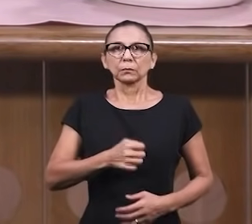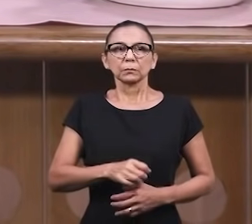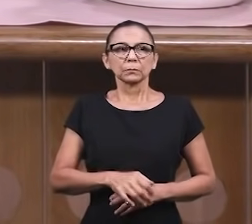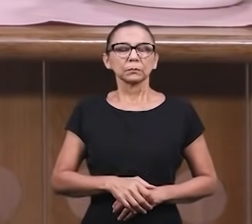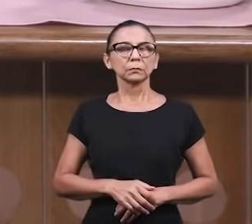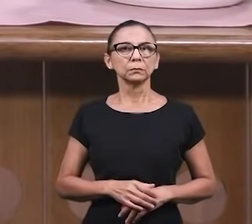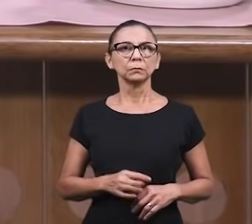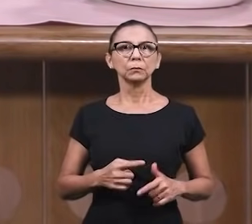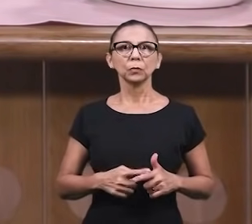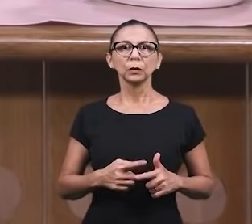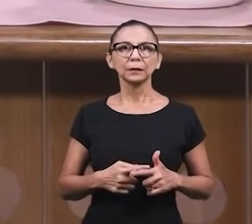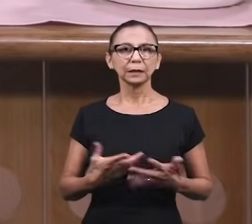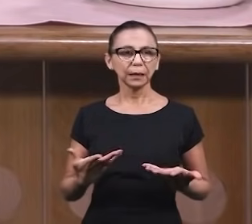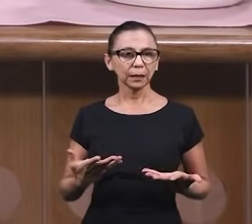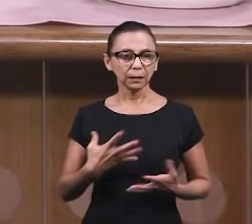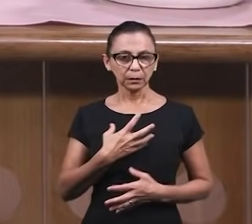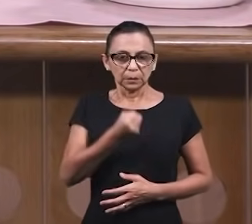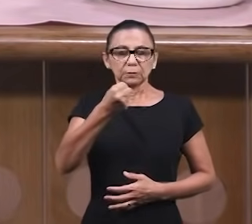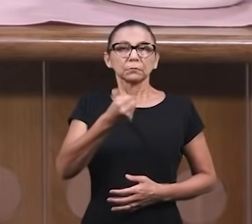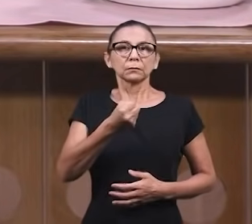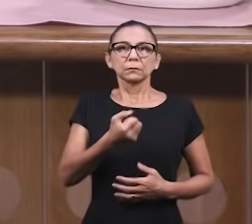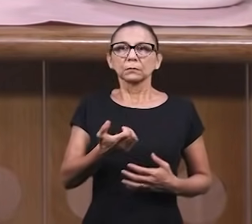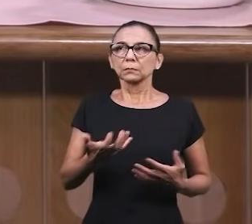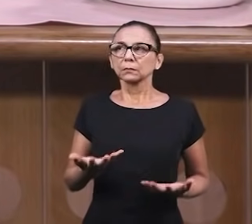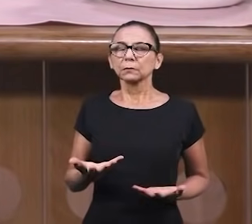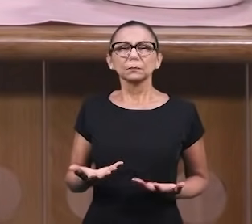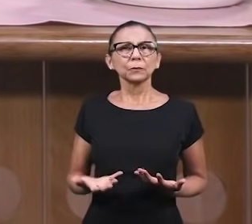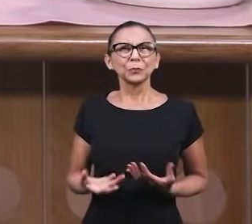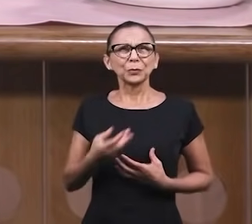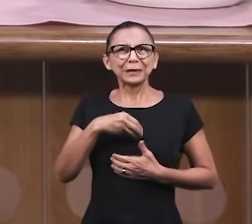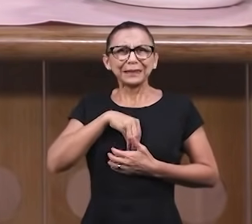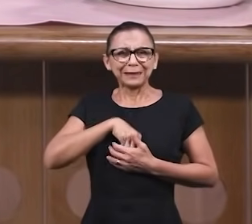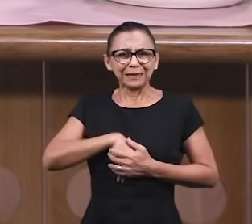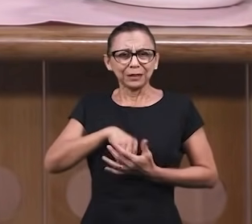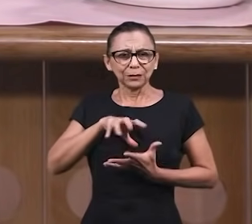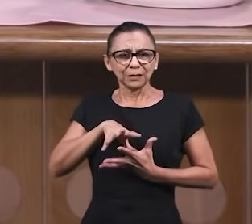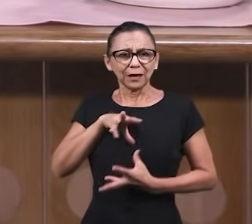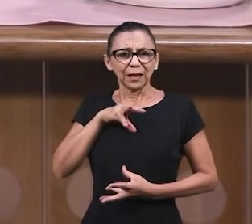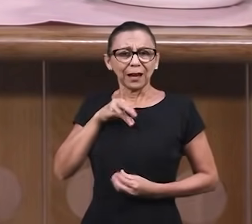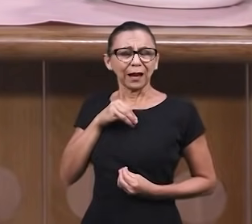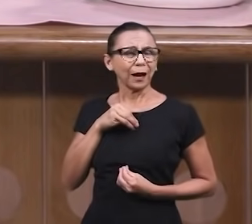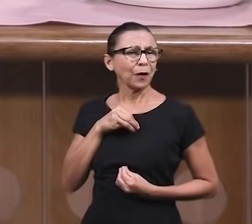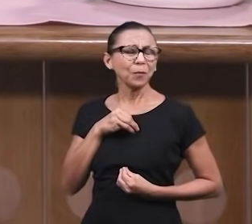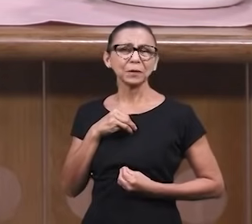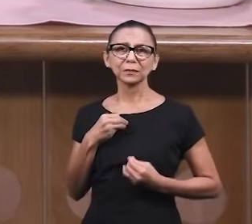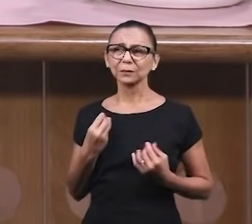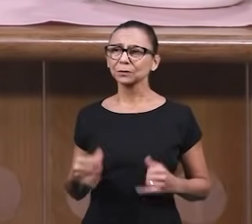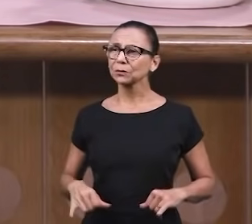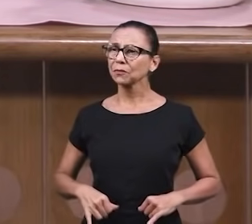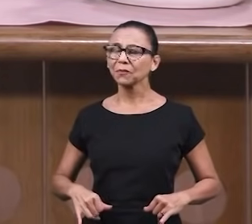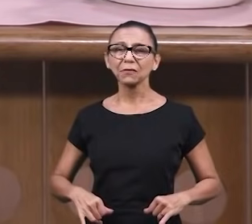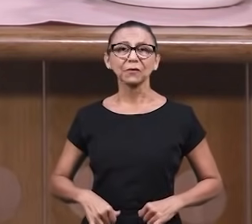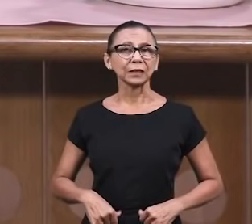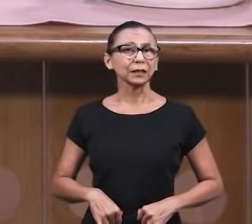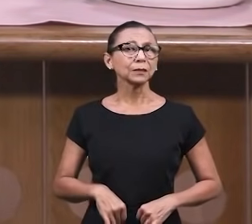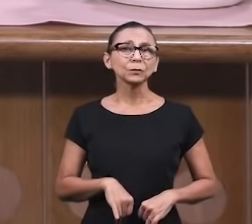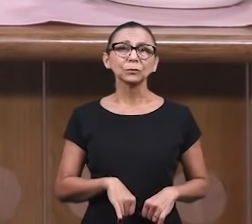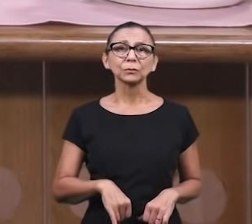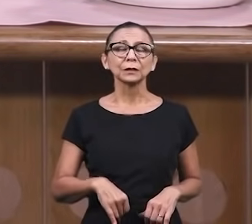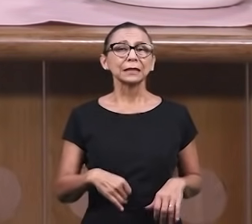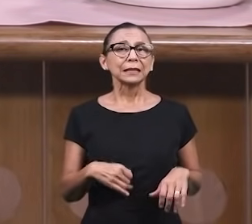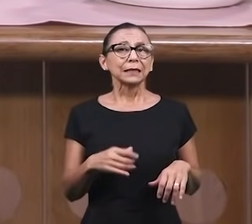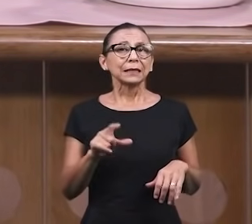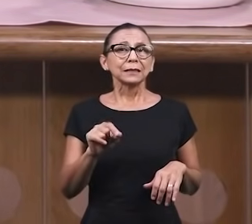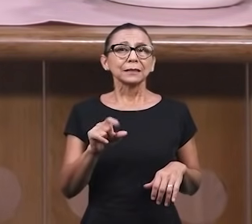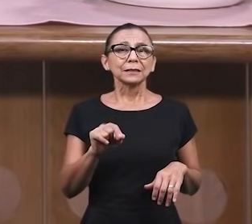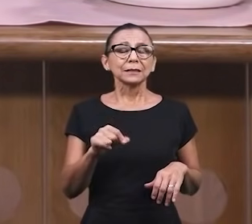pessoa comete isso? Há uma necessidade interior, há uma necessidade da alma. Há uma necessidade